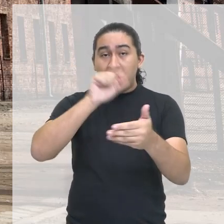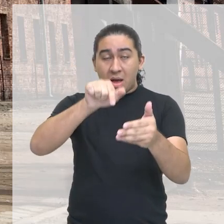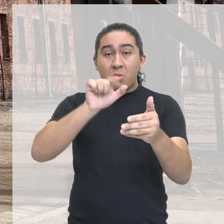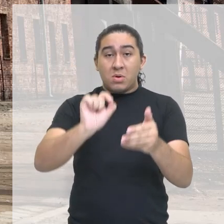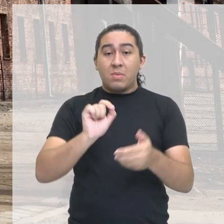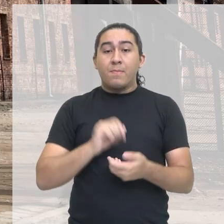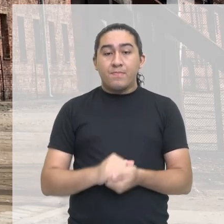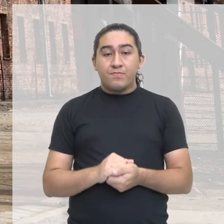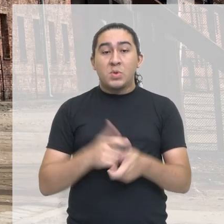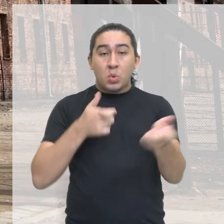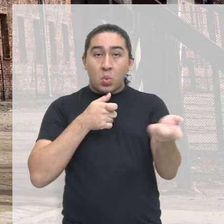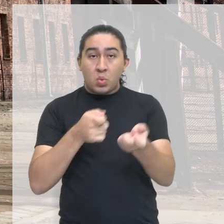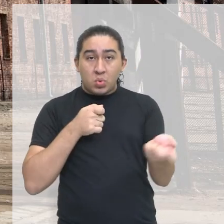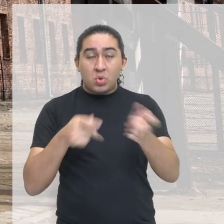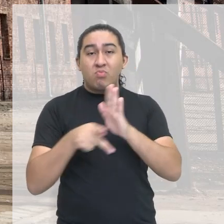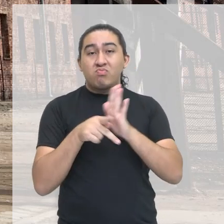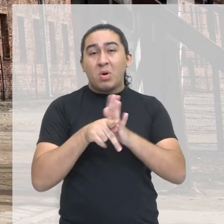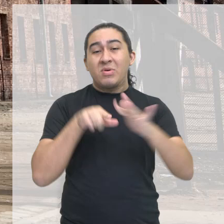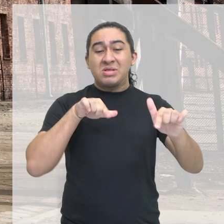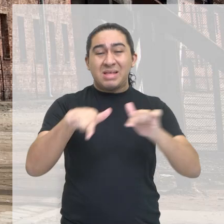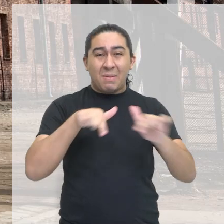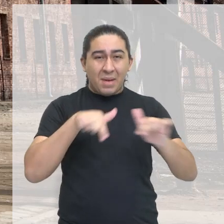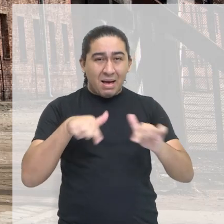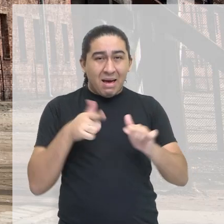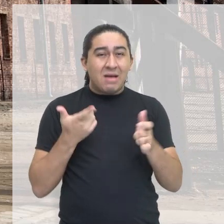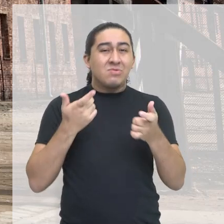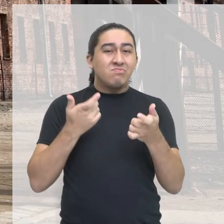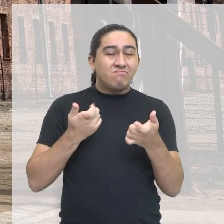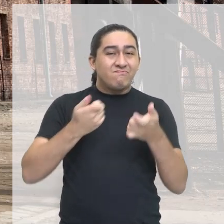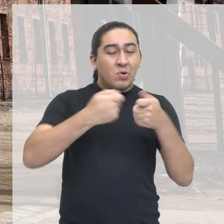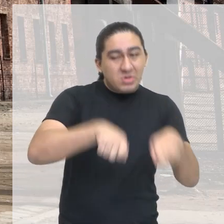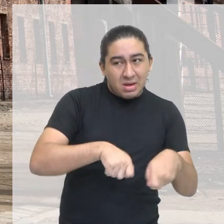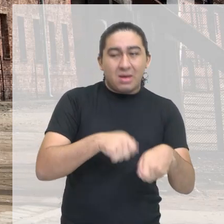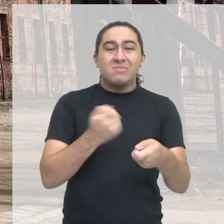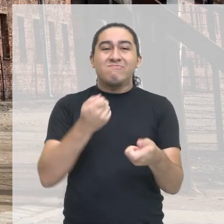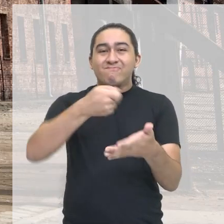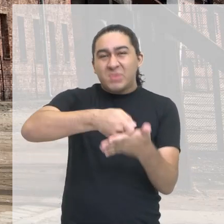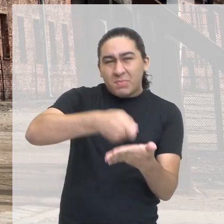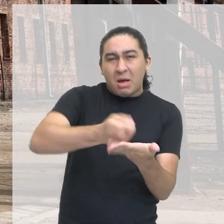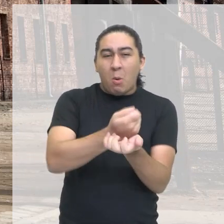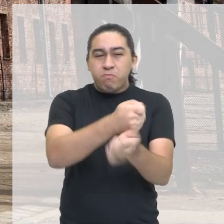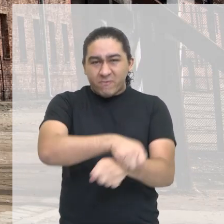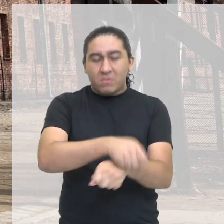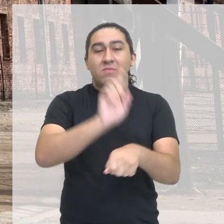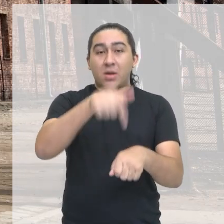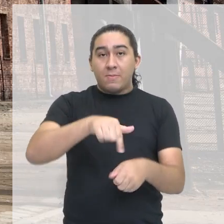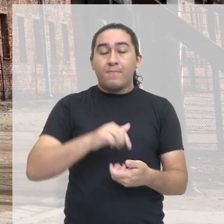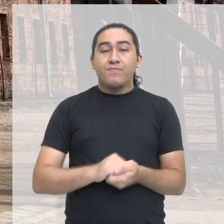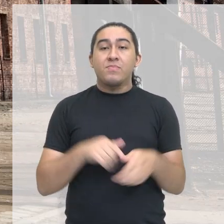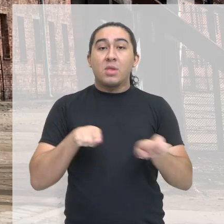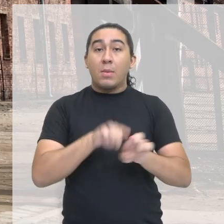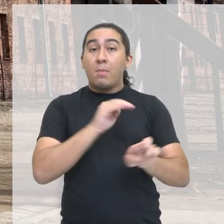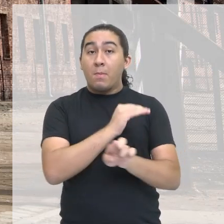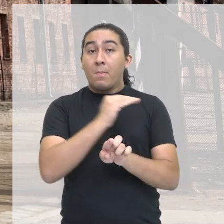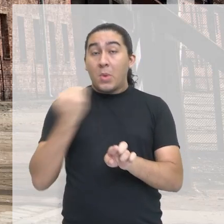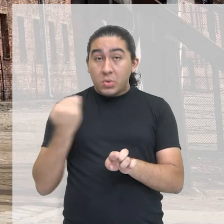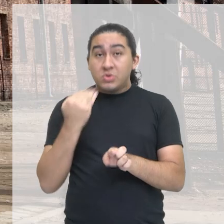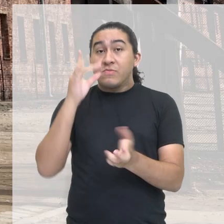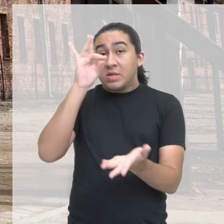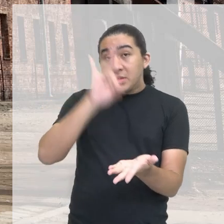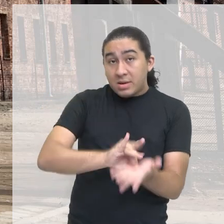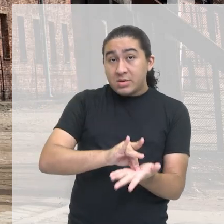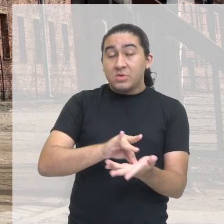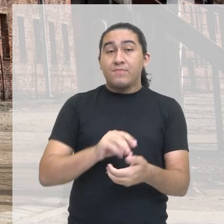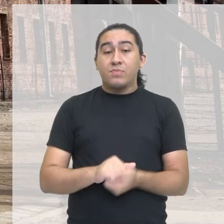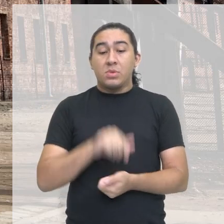de detenção e de trabalho forçado. E dentro desses locais, nós vamos observar a morte de fato, né? Em que